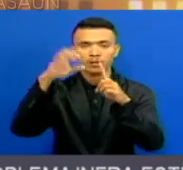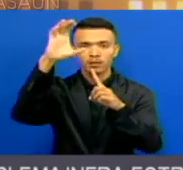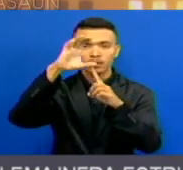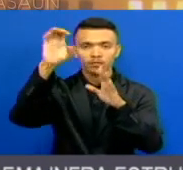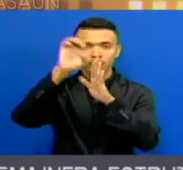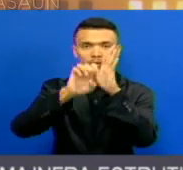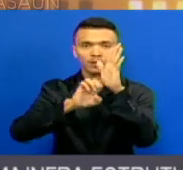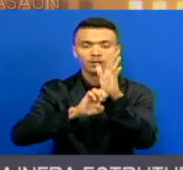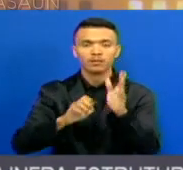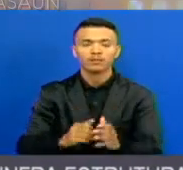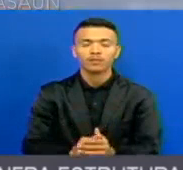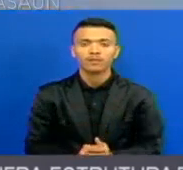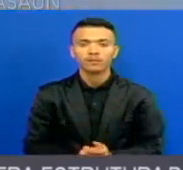Estado.